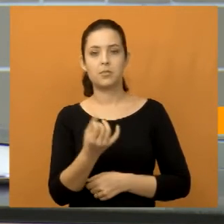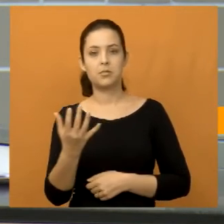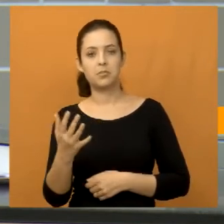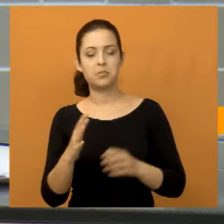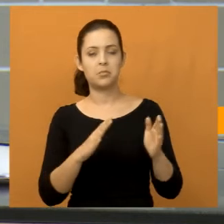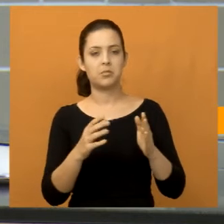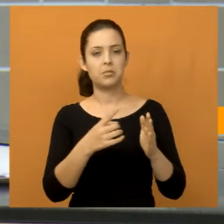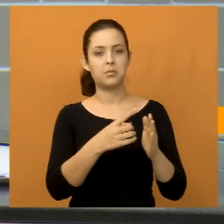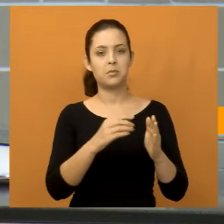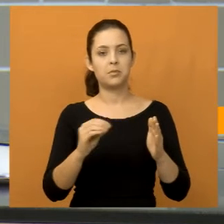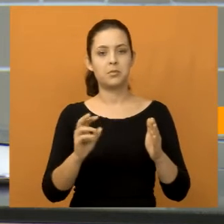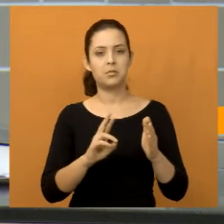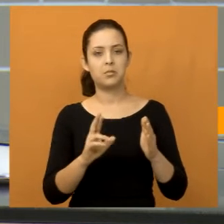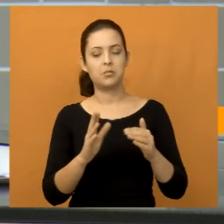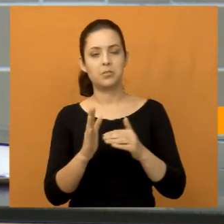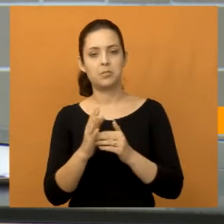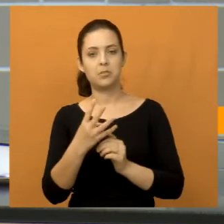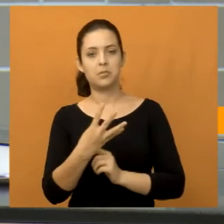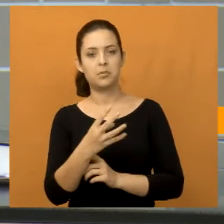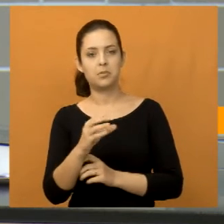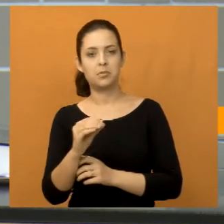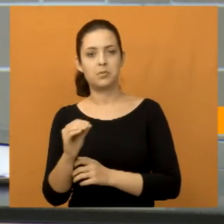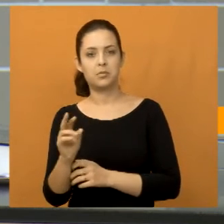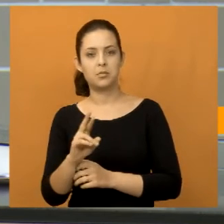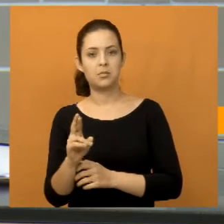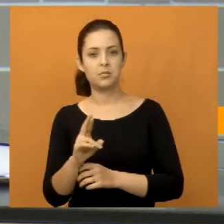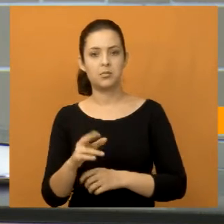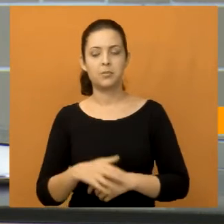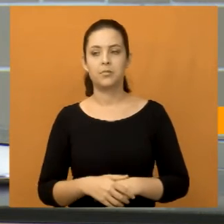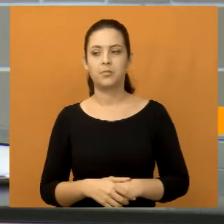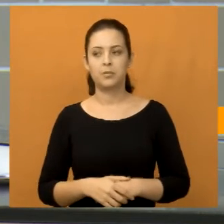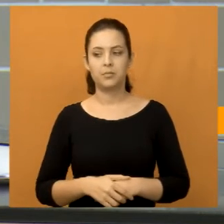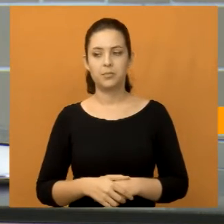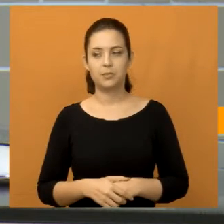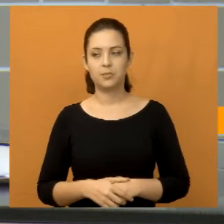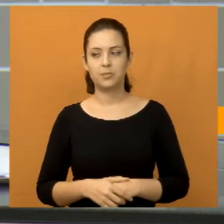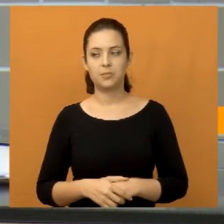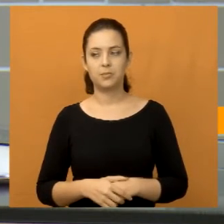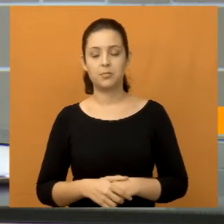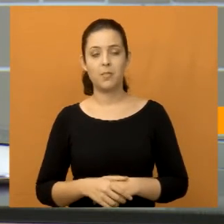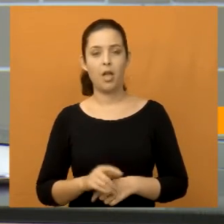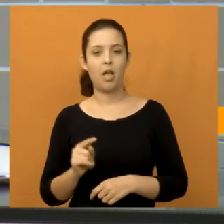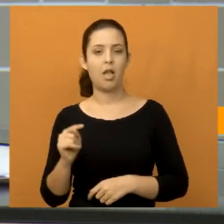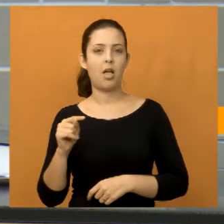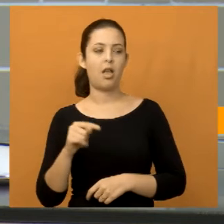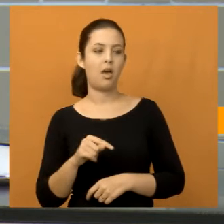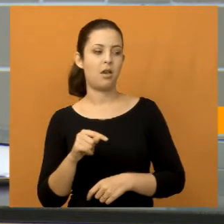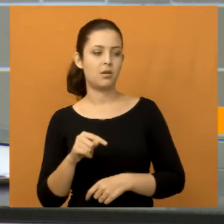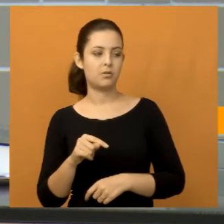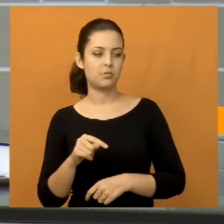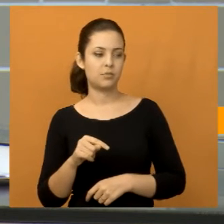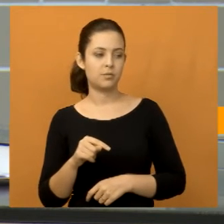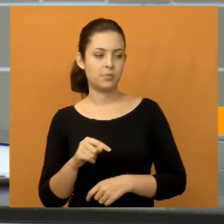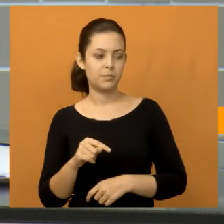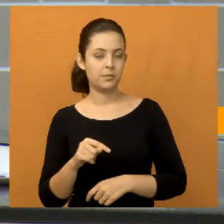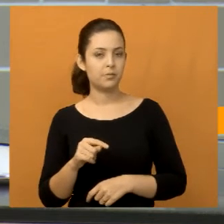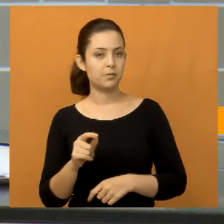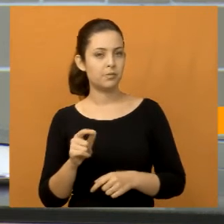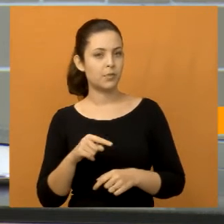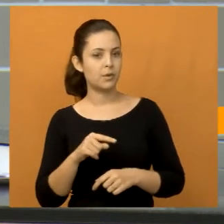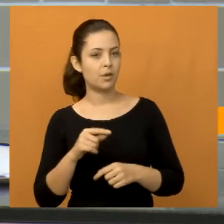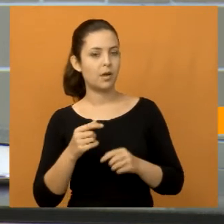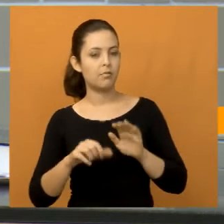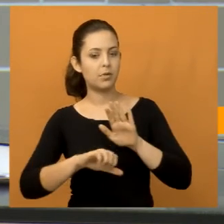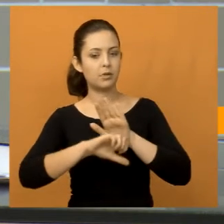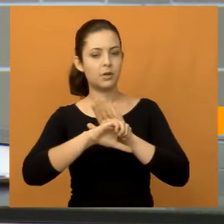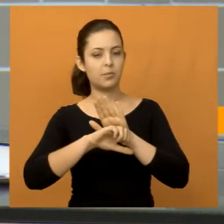variava de R$100 a R$400, e isso é considerado crime